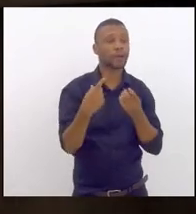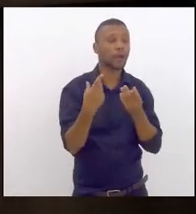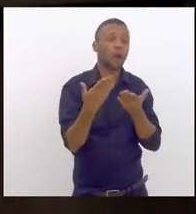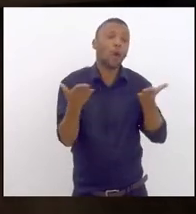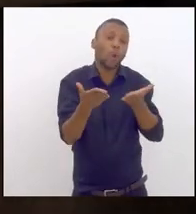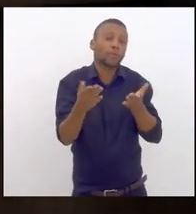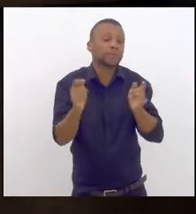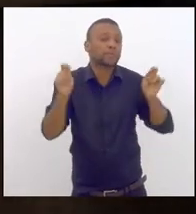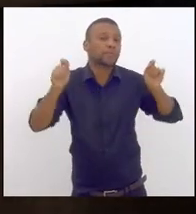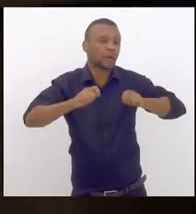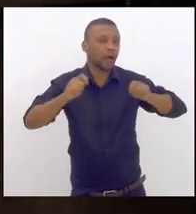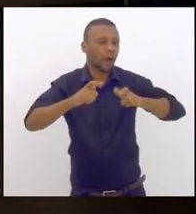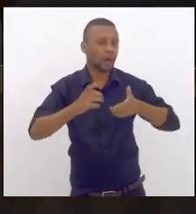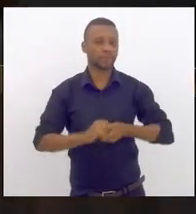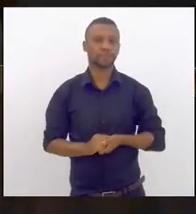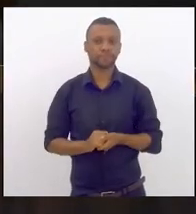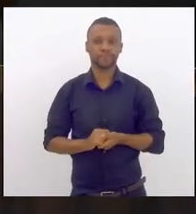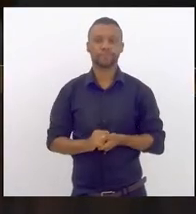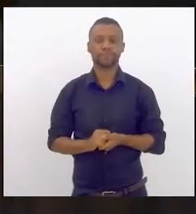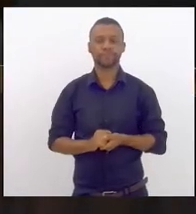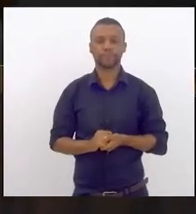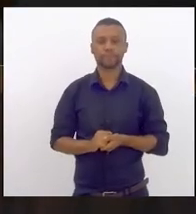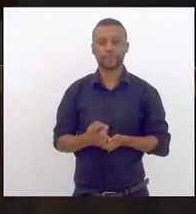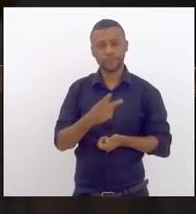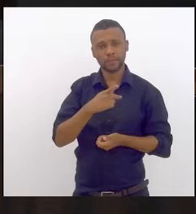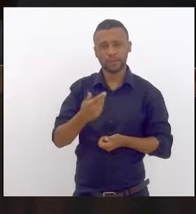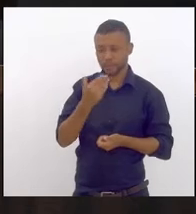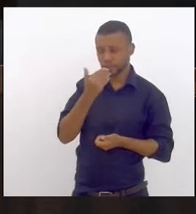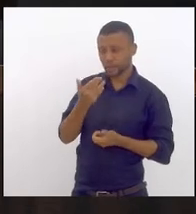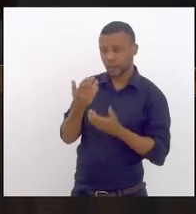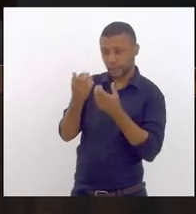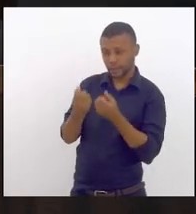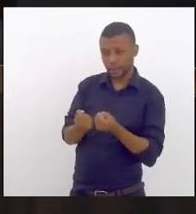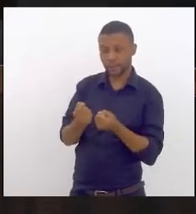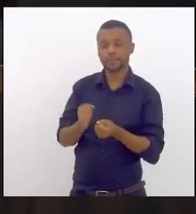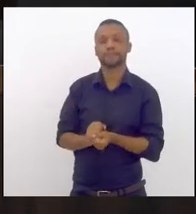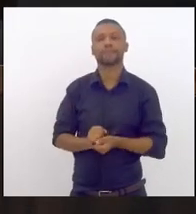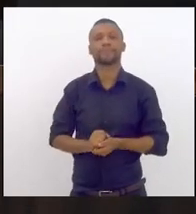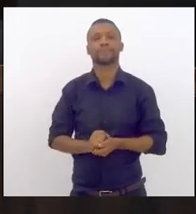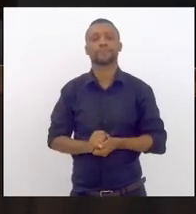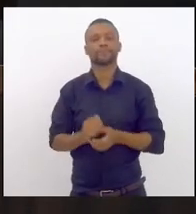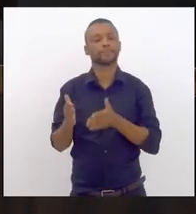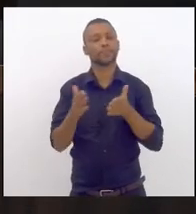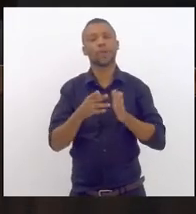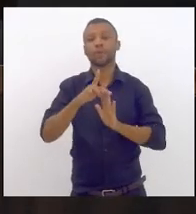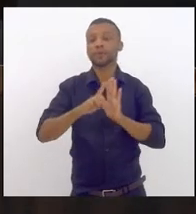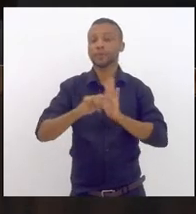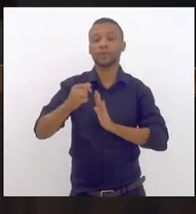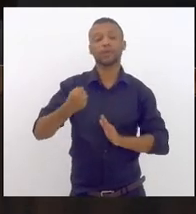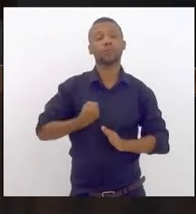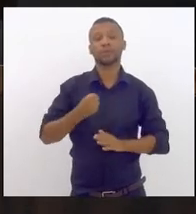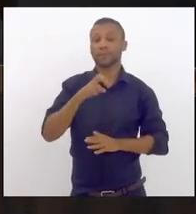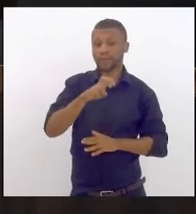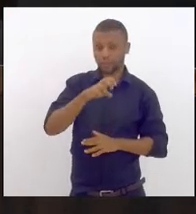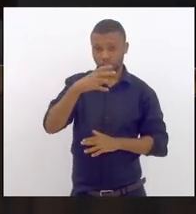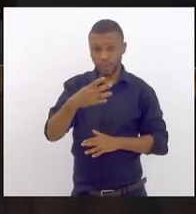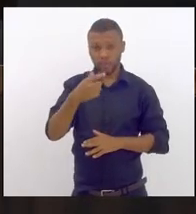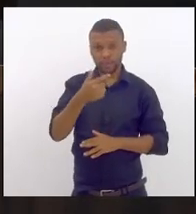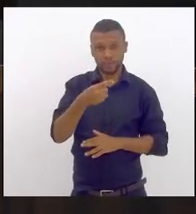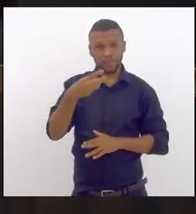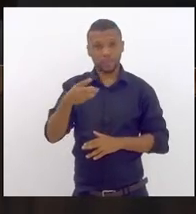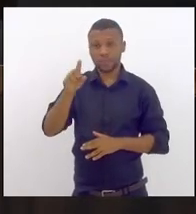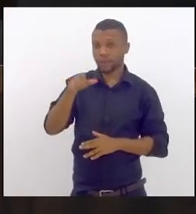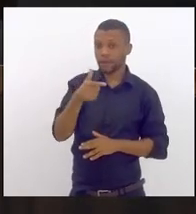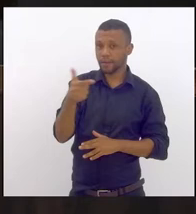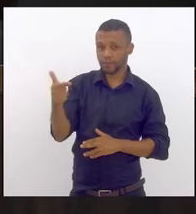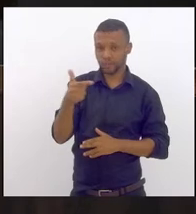hoje. Tá? A presidência defere o pedido de Vossa Excelência. Chama os trabalhos à ordem. O projeto de lei número 5423 de